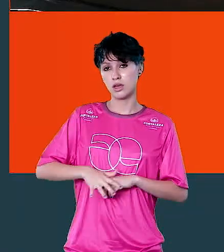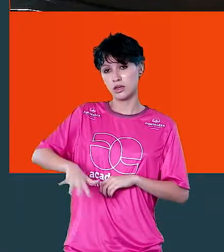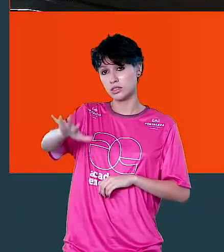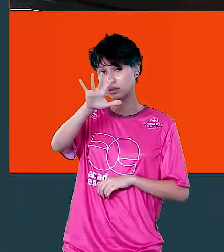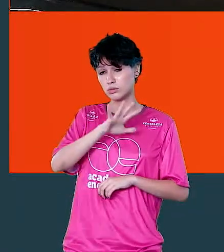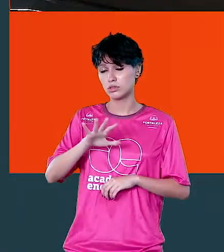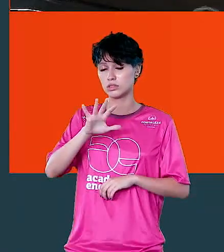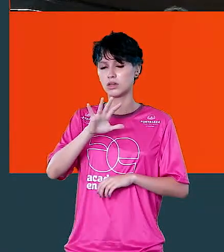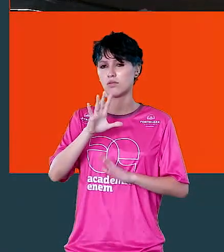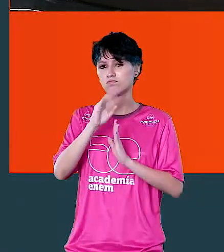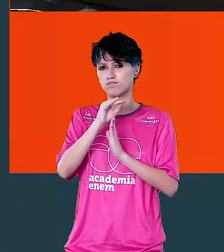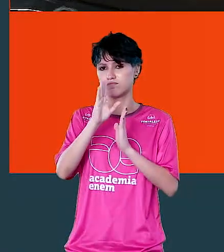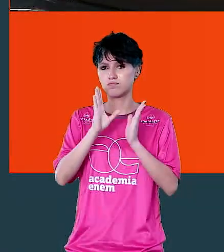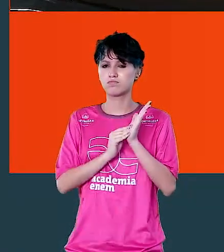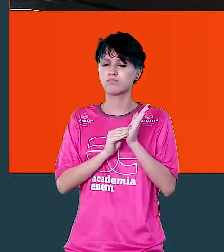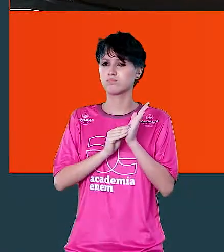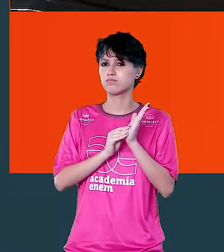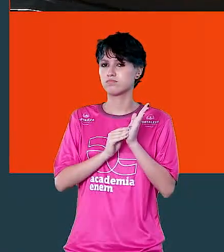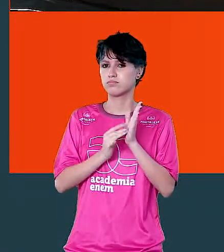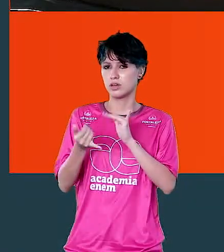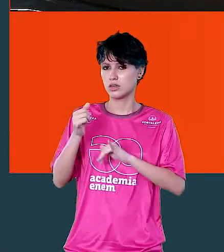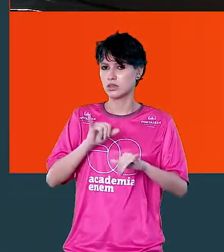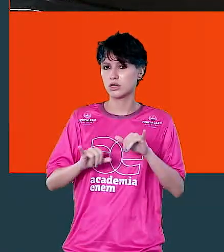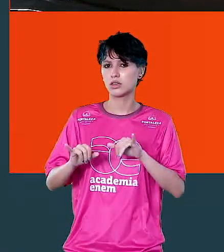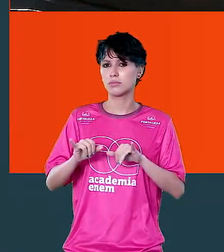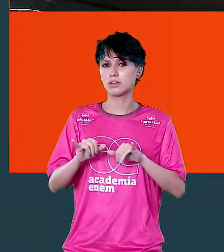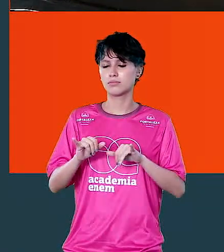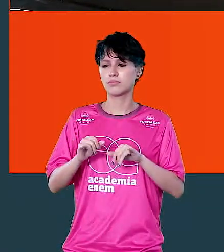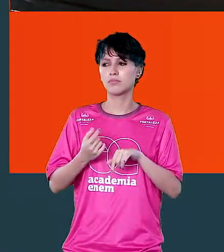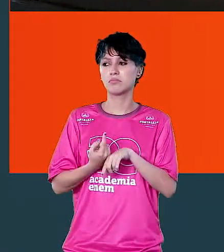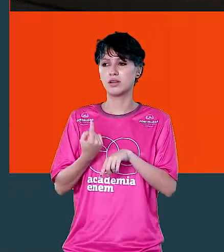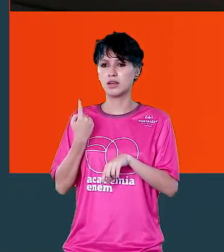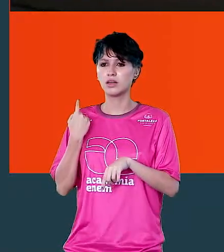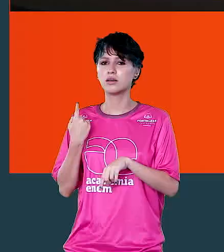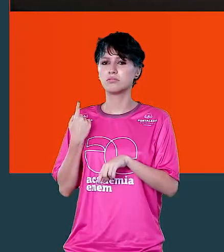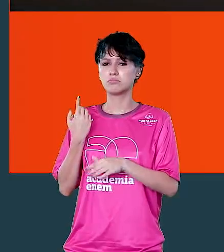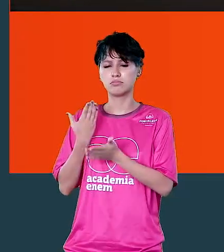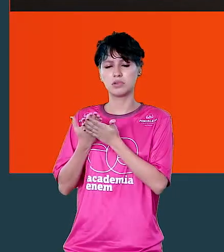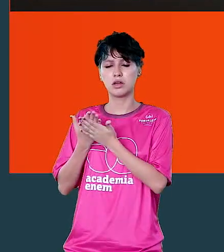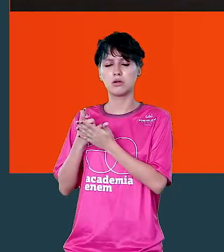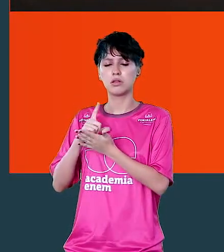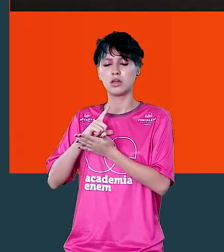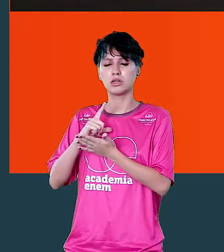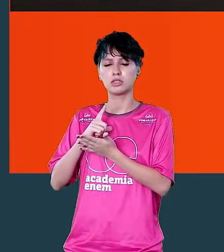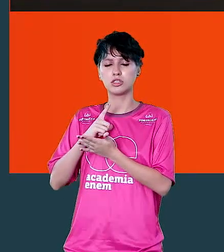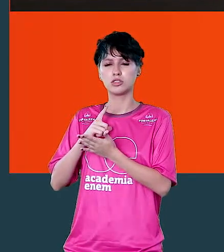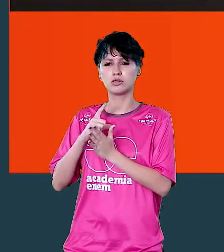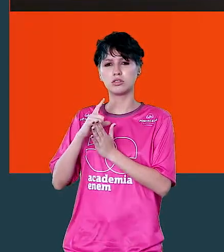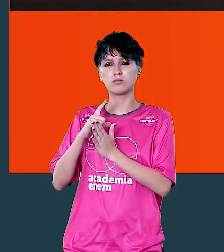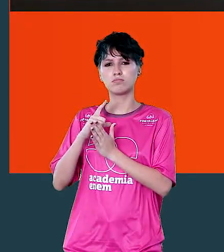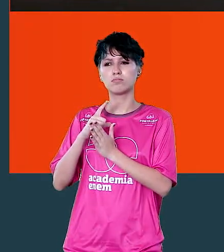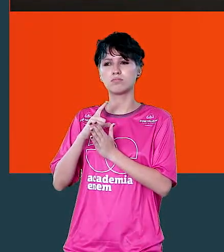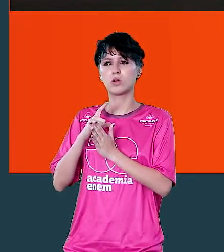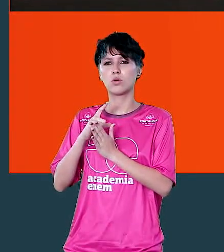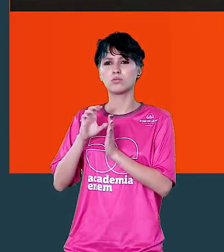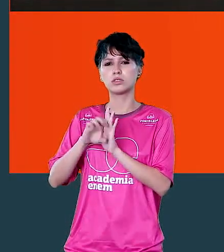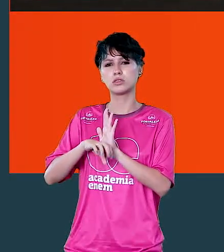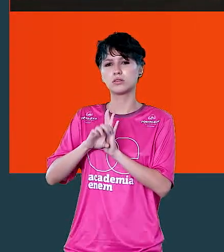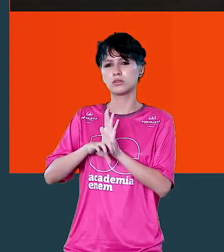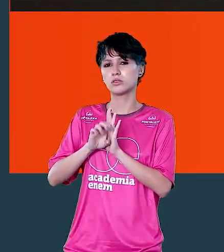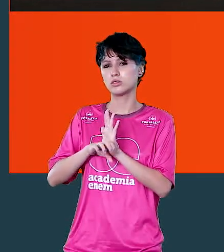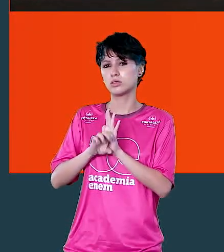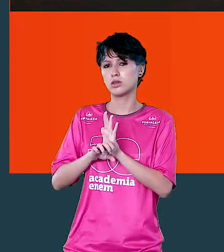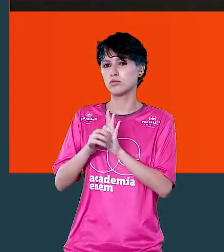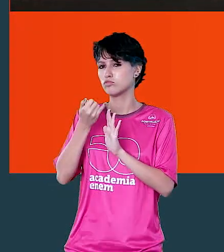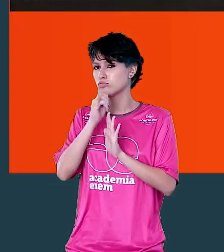aí, química geral, na última aula, eu trouxe para vocês o conceito de pilhas, eletrólises, não sei se vocês lembram. E aí hoje a gente vai falar de misturas químicas.